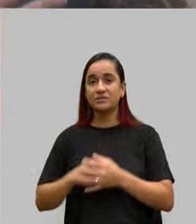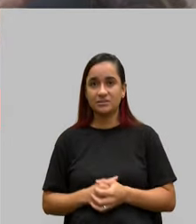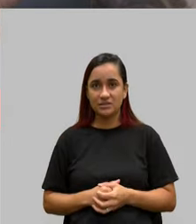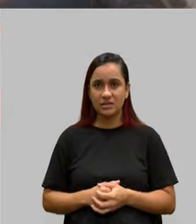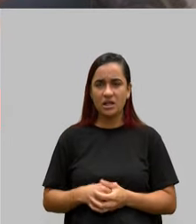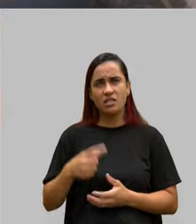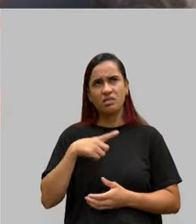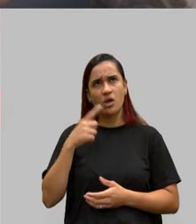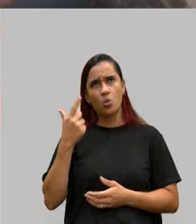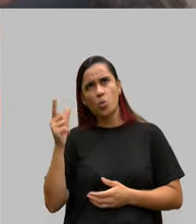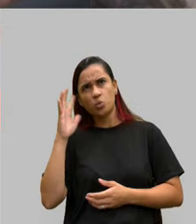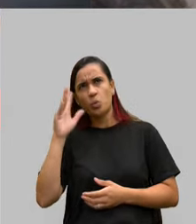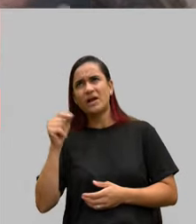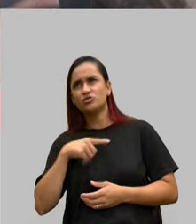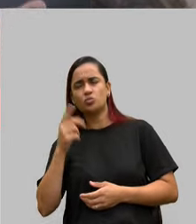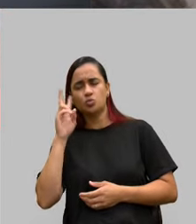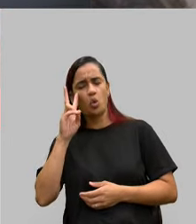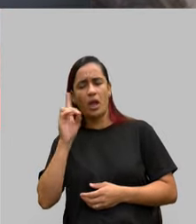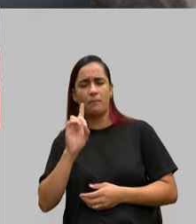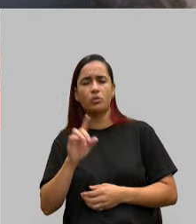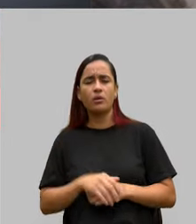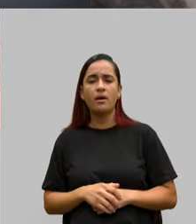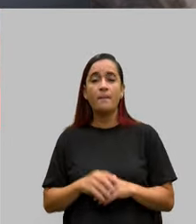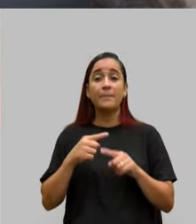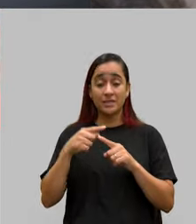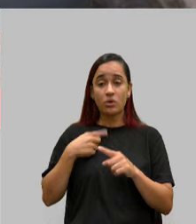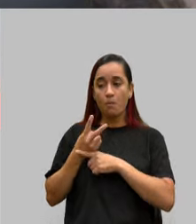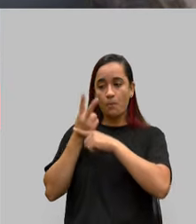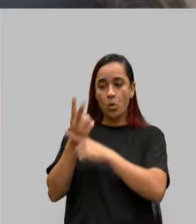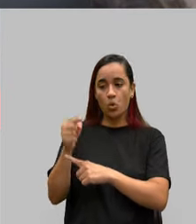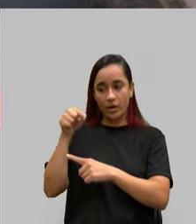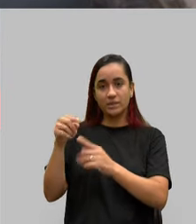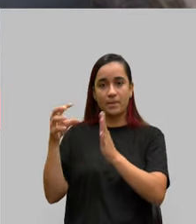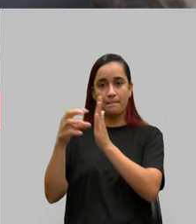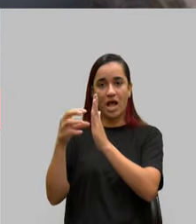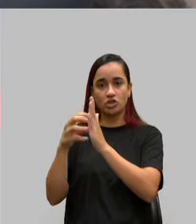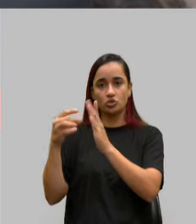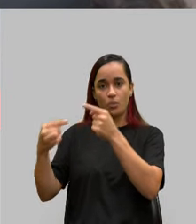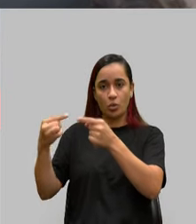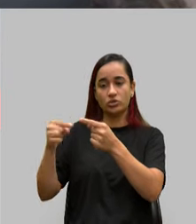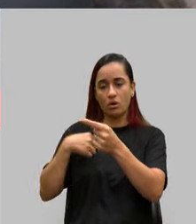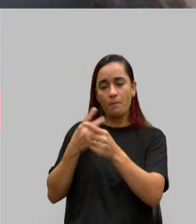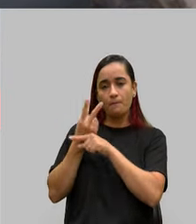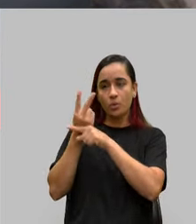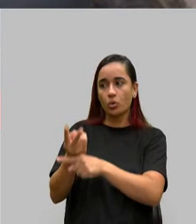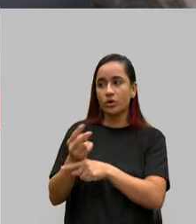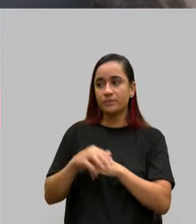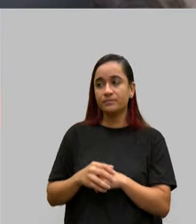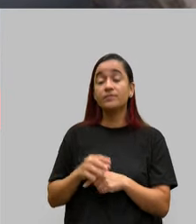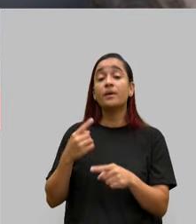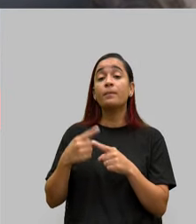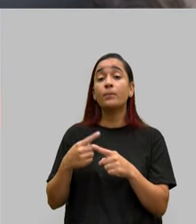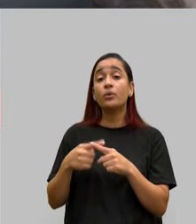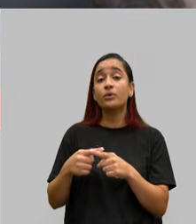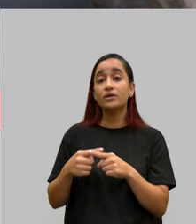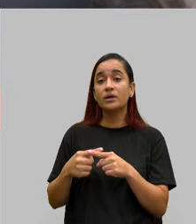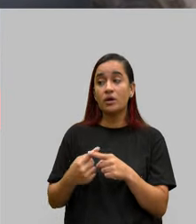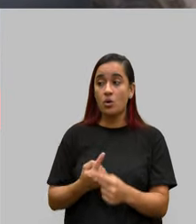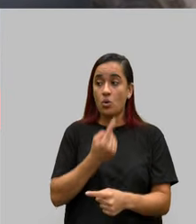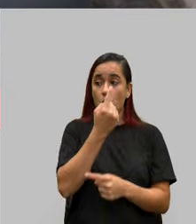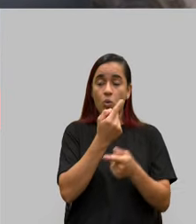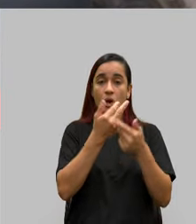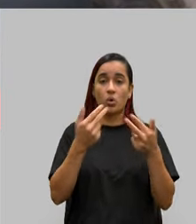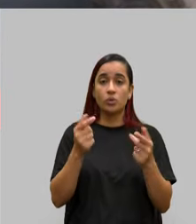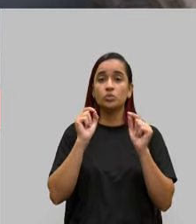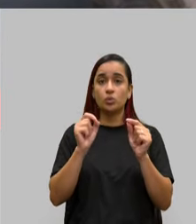que eu não tô me lembrando Mas eu procurei esses partidos procurei os partidos por quê ora uma coisa é o salvo conduto do